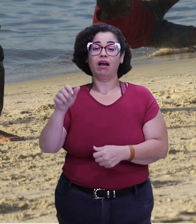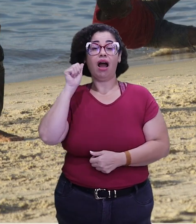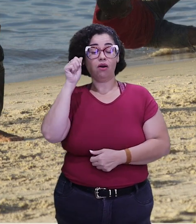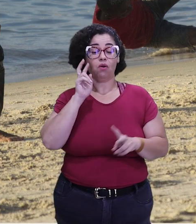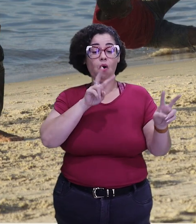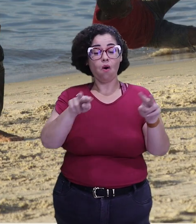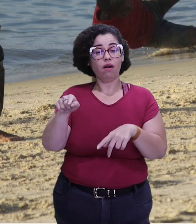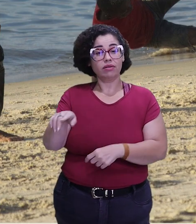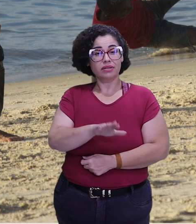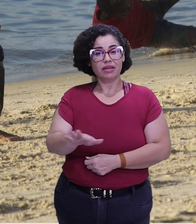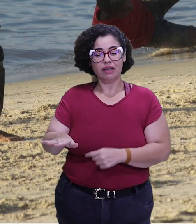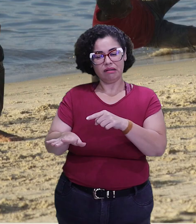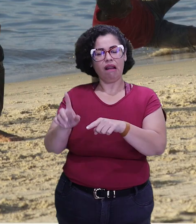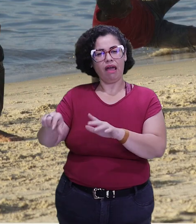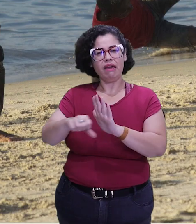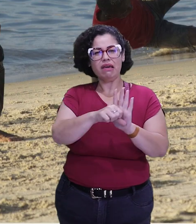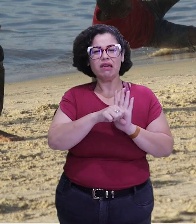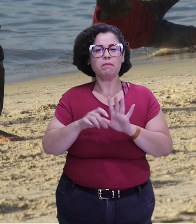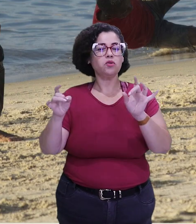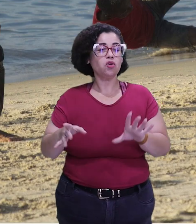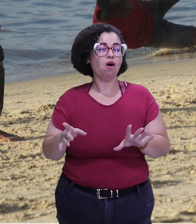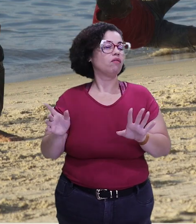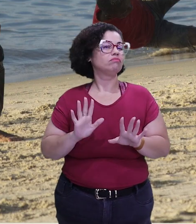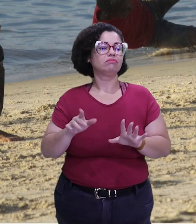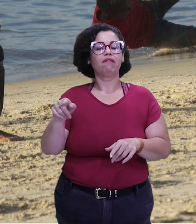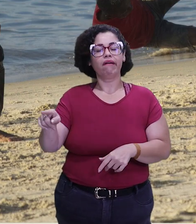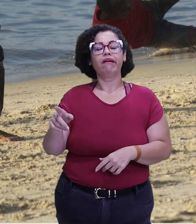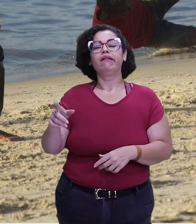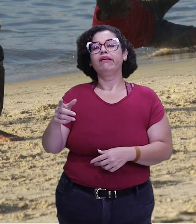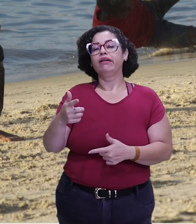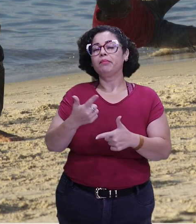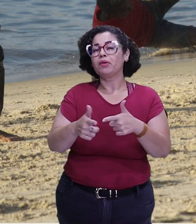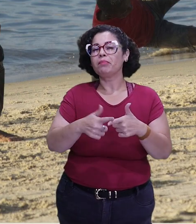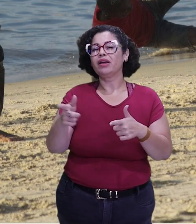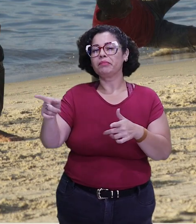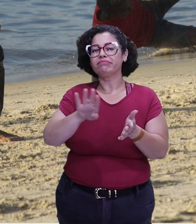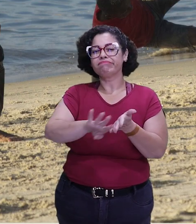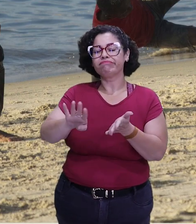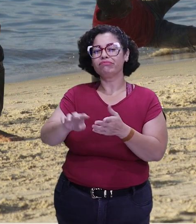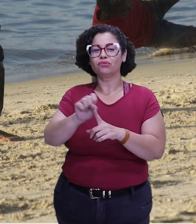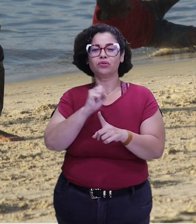para essas crianças não como criminosos, mas como vítimas da exclusão social.